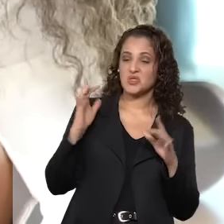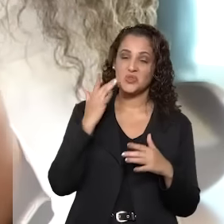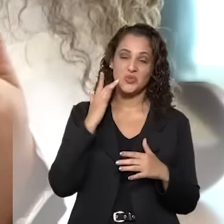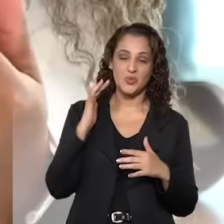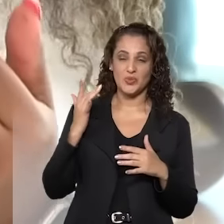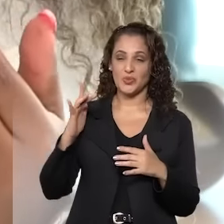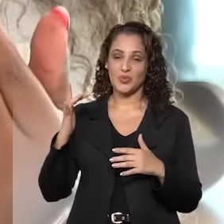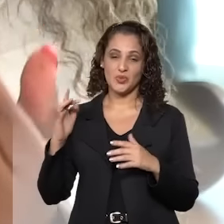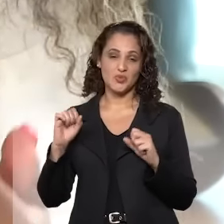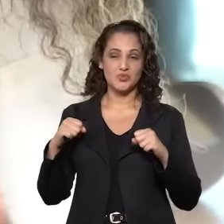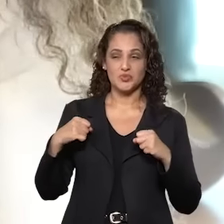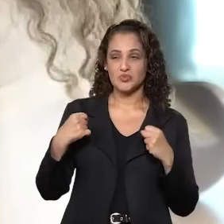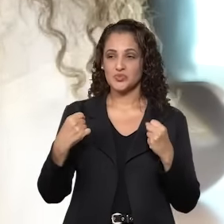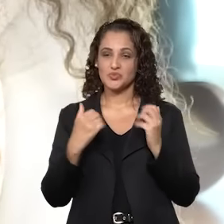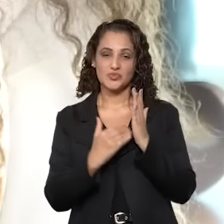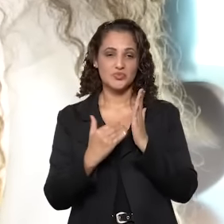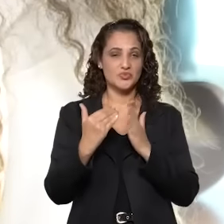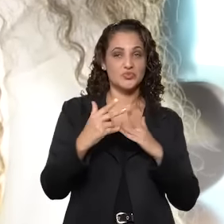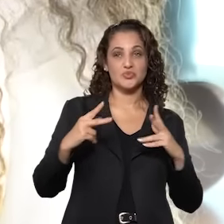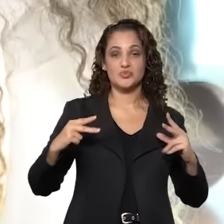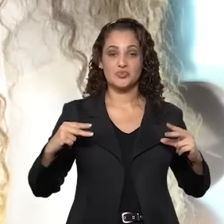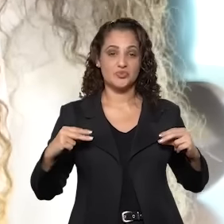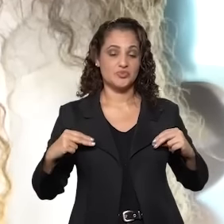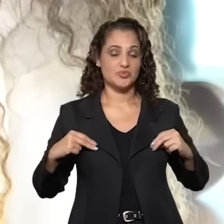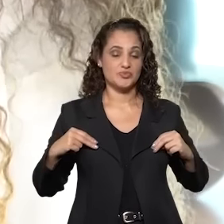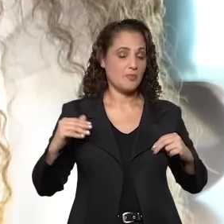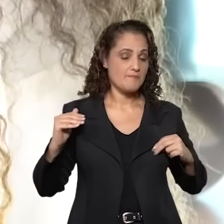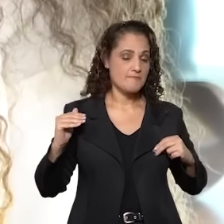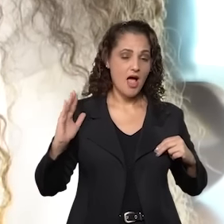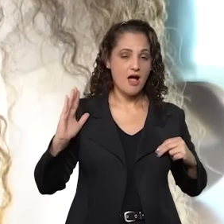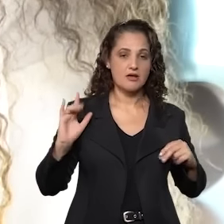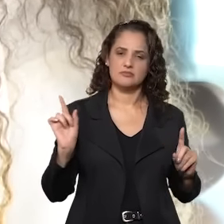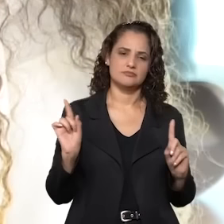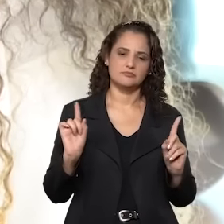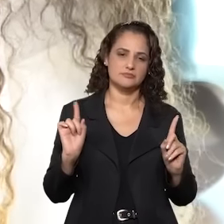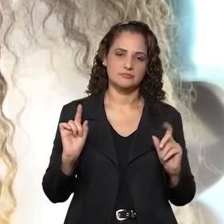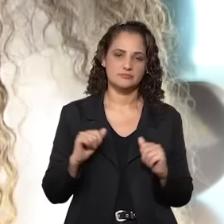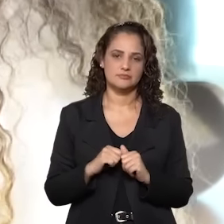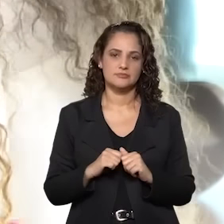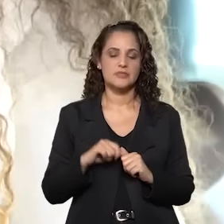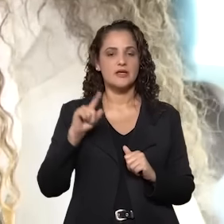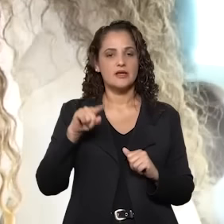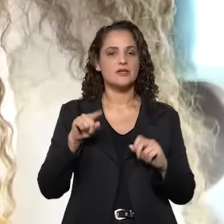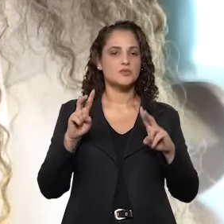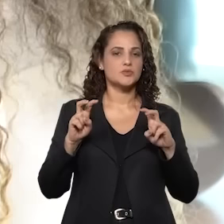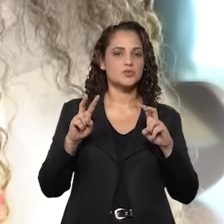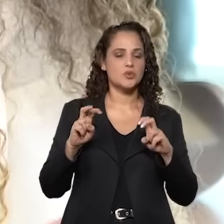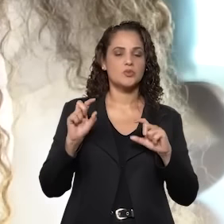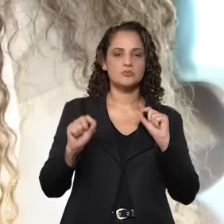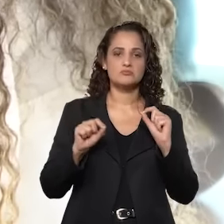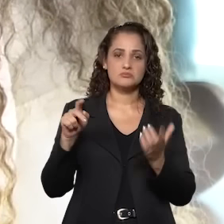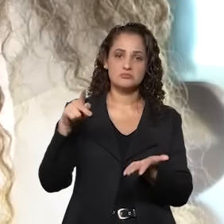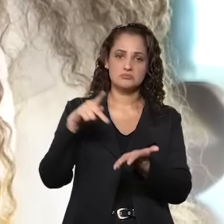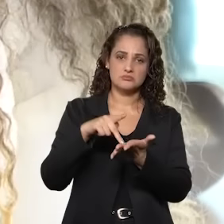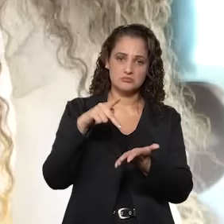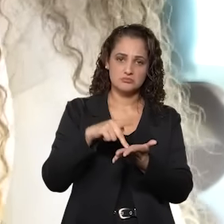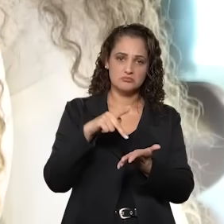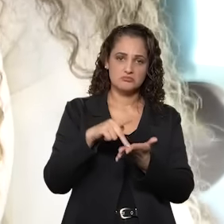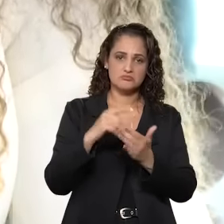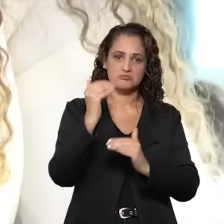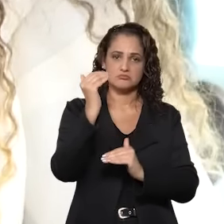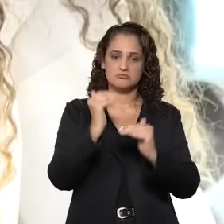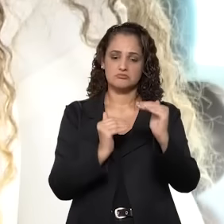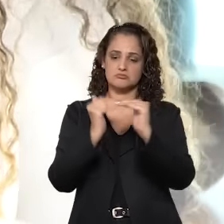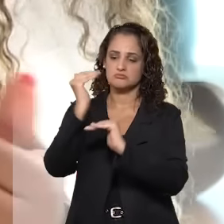mais eu merecer mais né Eh que aquilo era sobre uma realidade de desigualdade nesse nosso